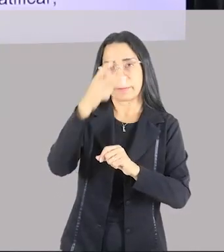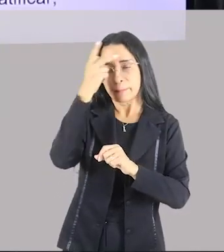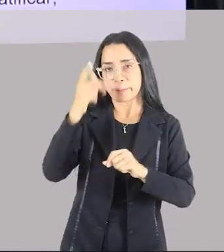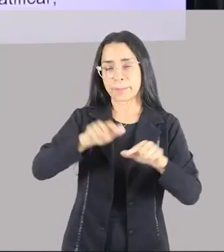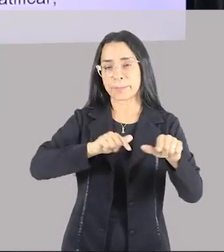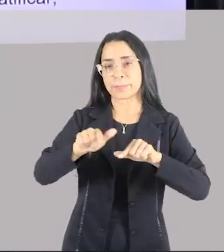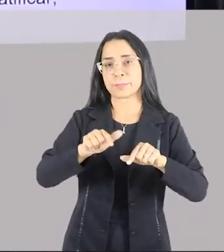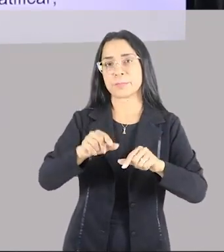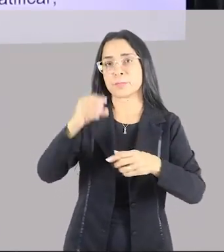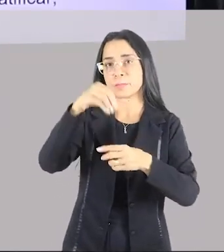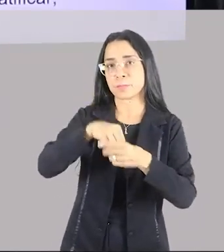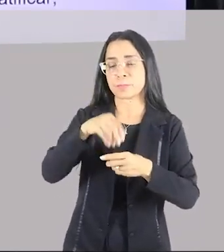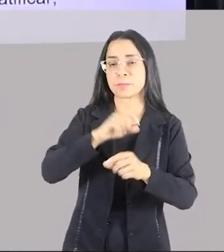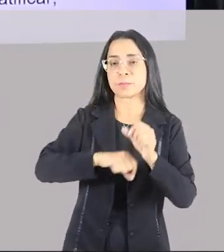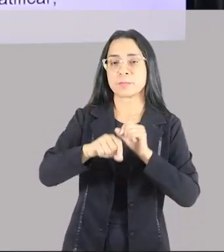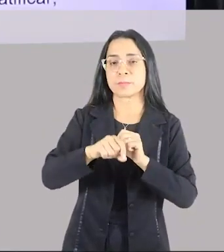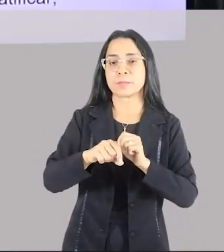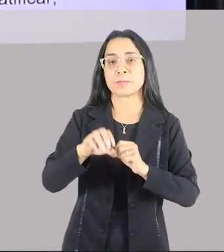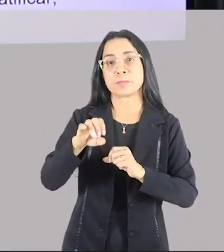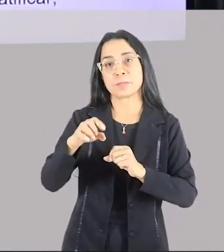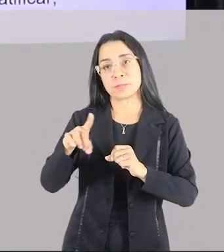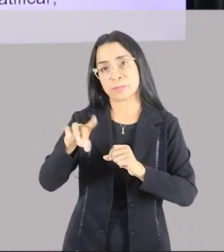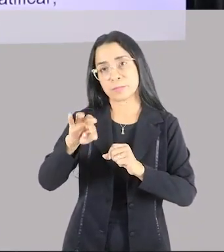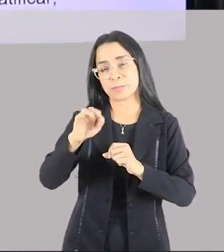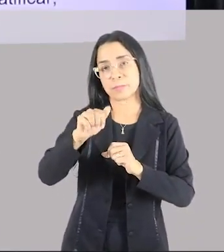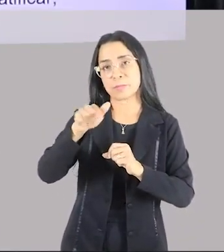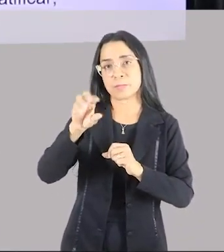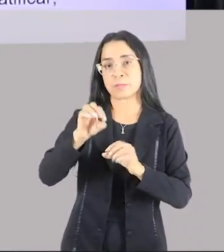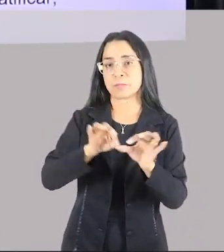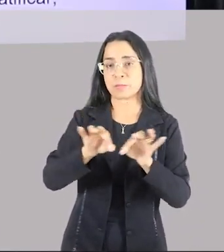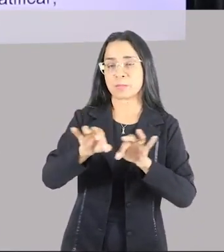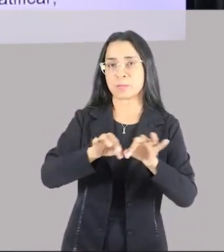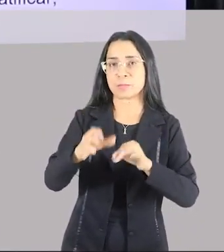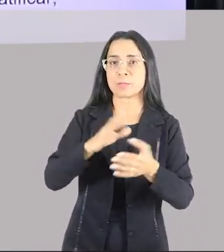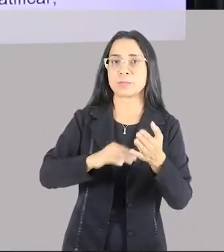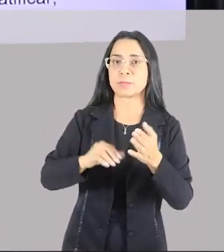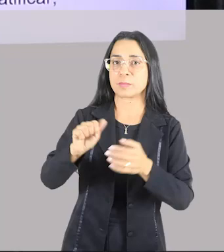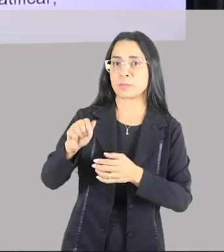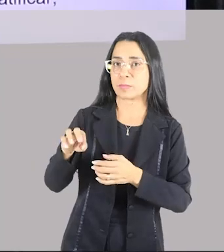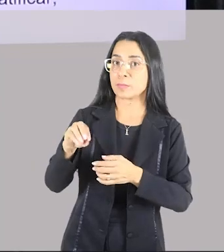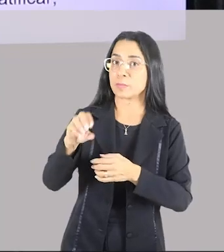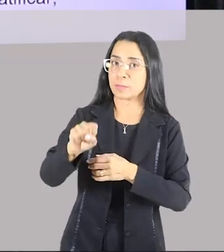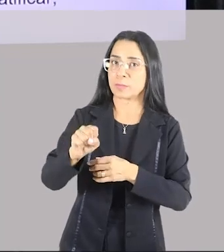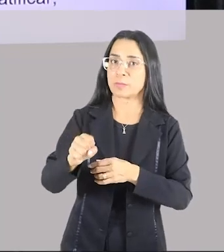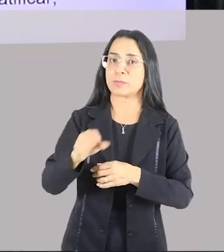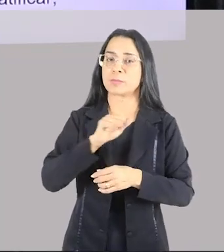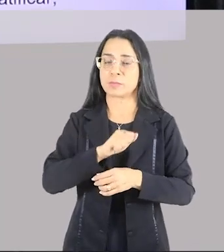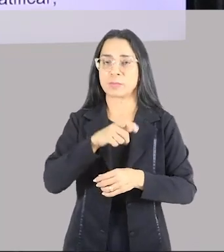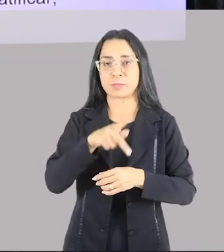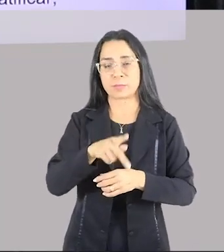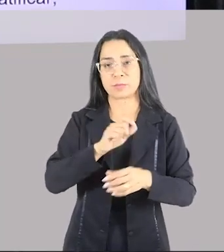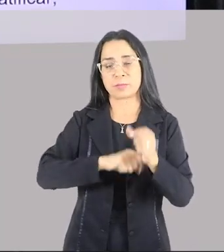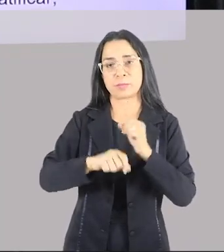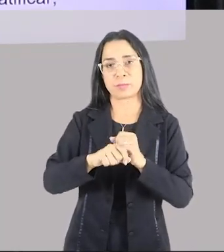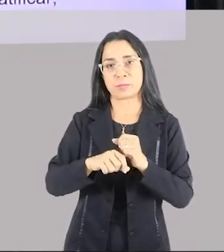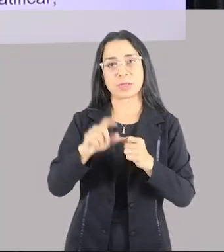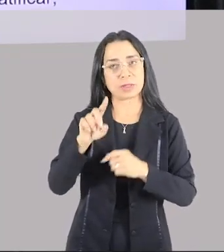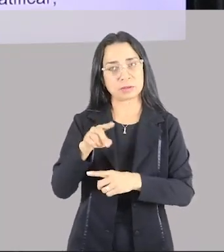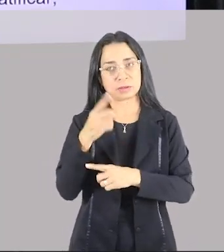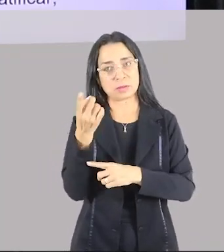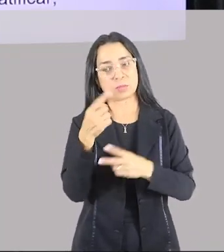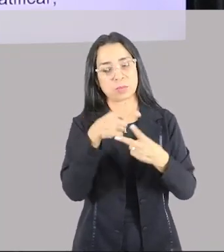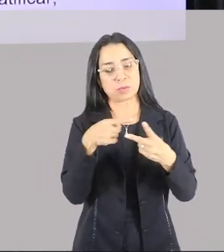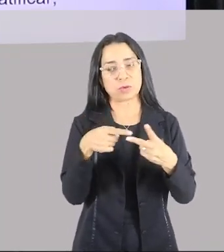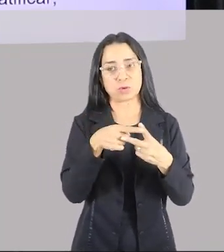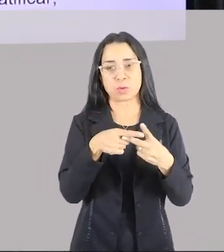um ato de aposentadoria. Somente após a edição desses dois atos, dos dois órgãos distintos, se terá a